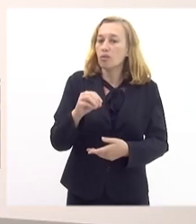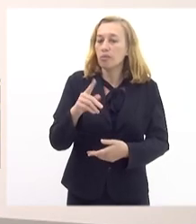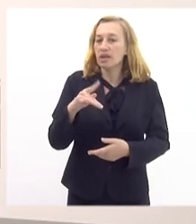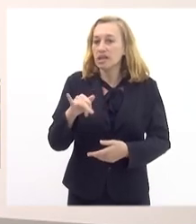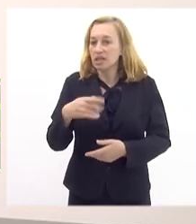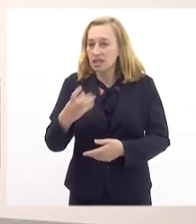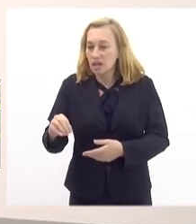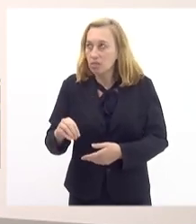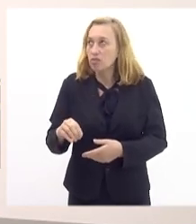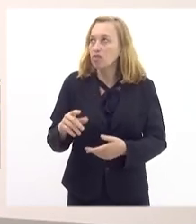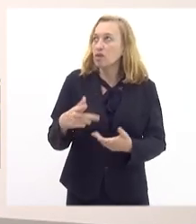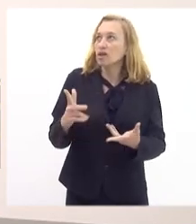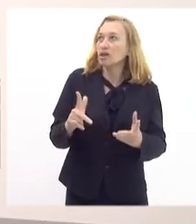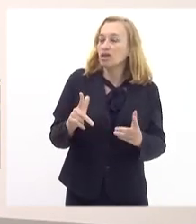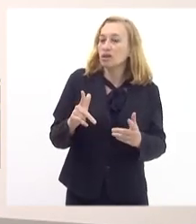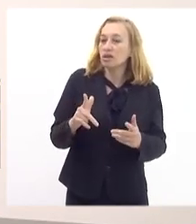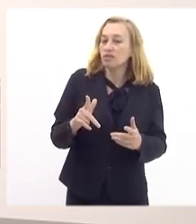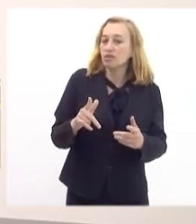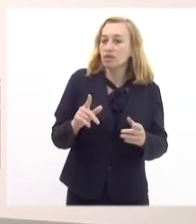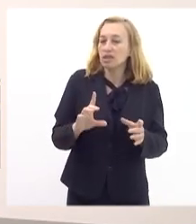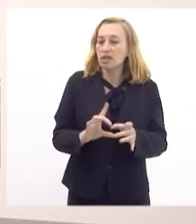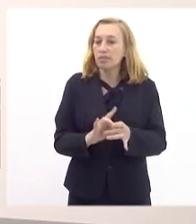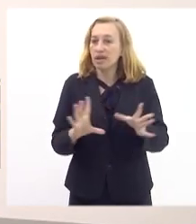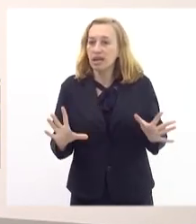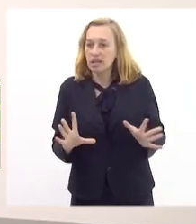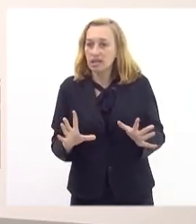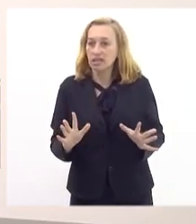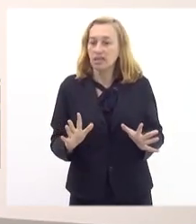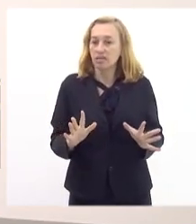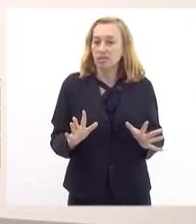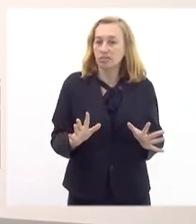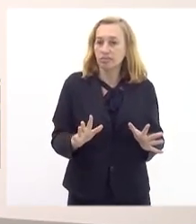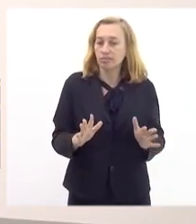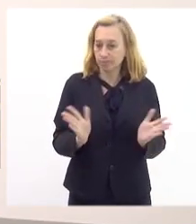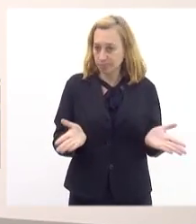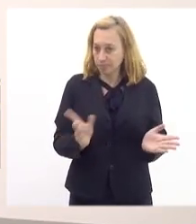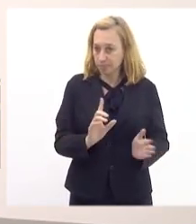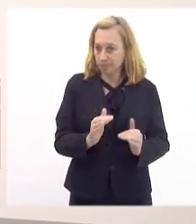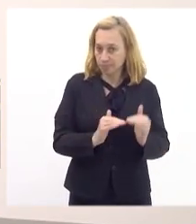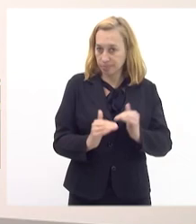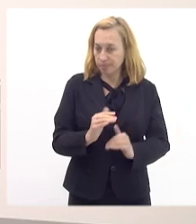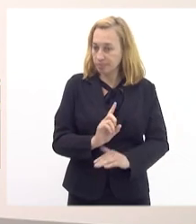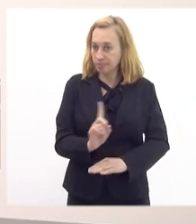como se compensação fosse carta branca para a degradação